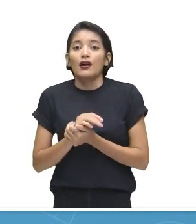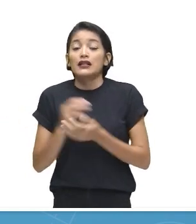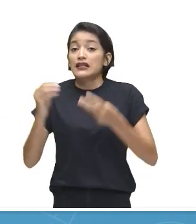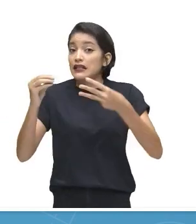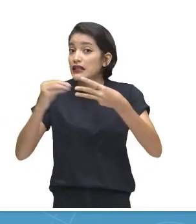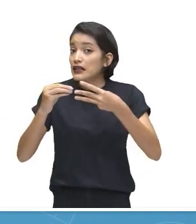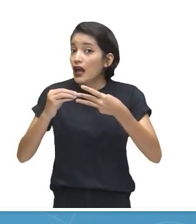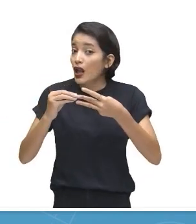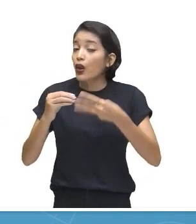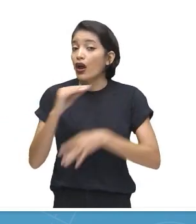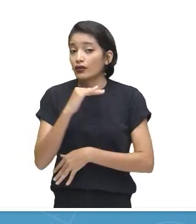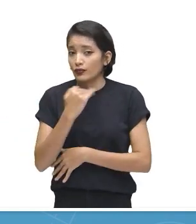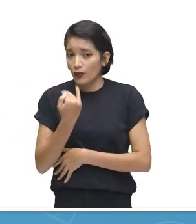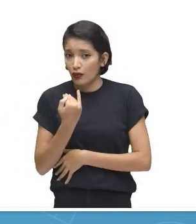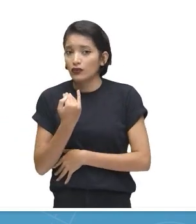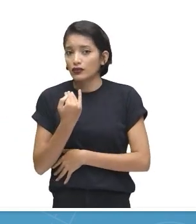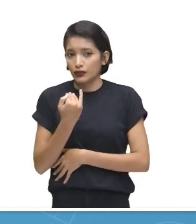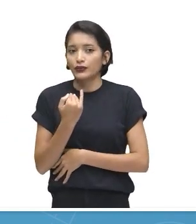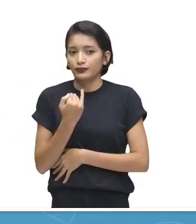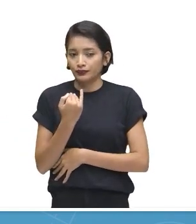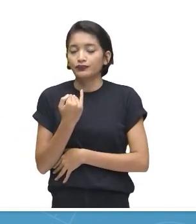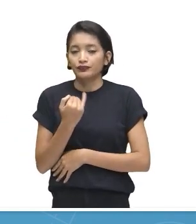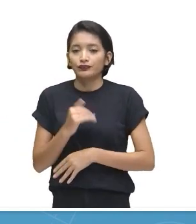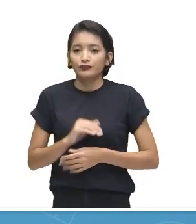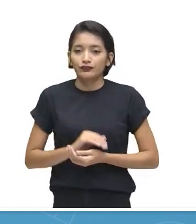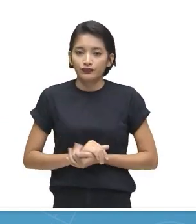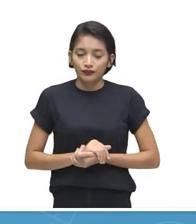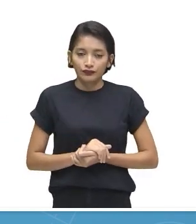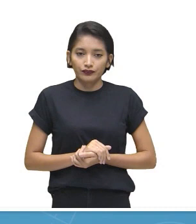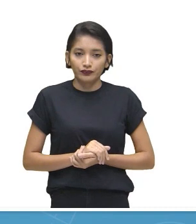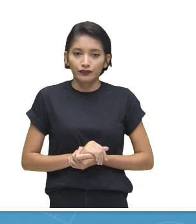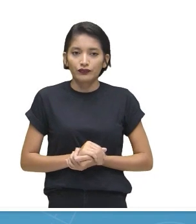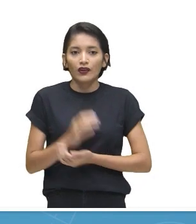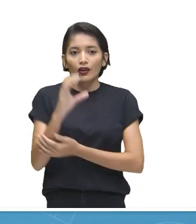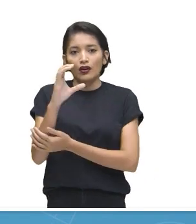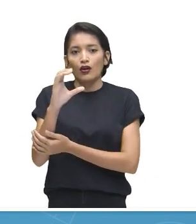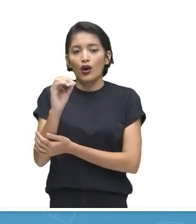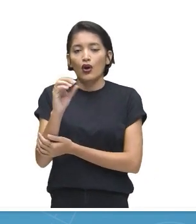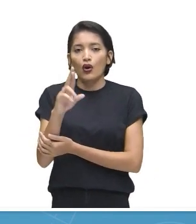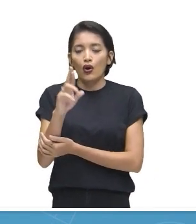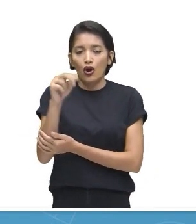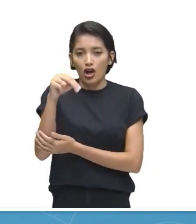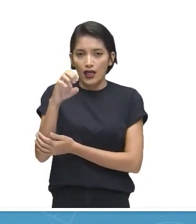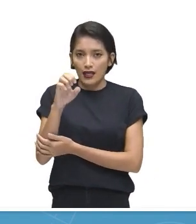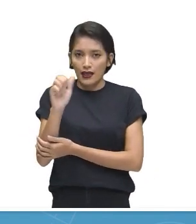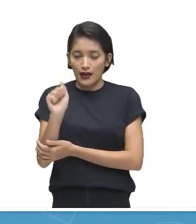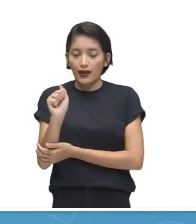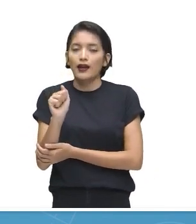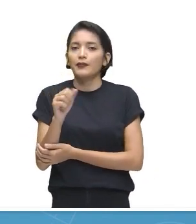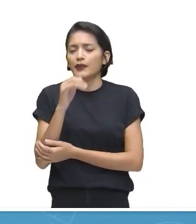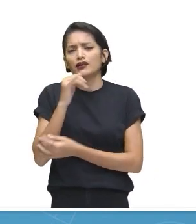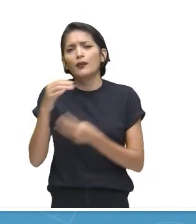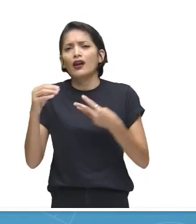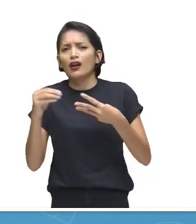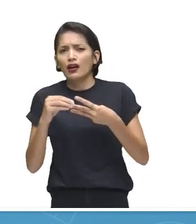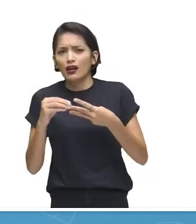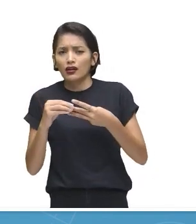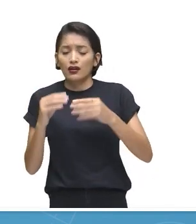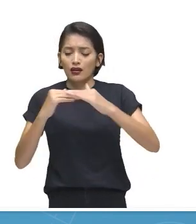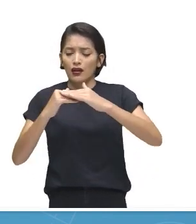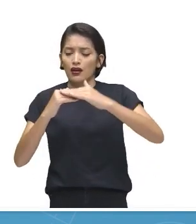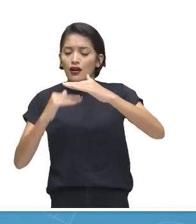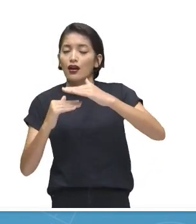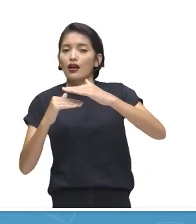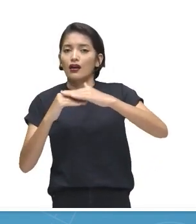mortas, como a gente está visualizando aqui, ó, né? Que é a camada córnea. Aquelas células que foram produzidas ali nessa outra